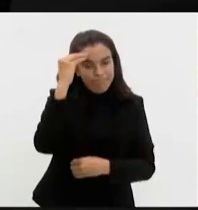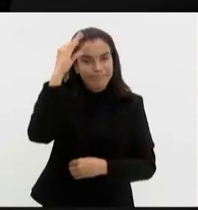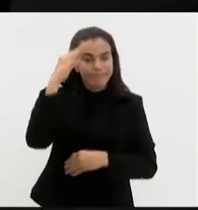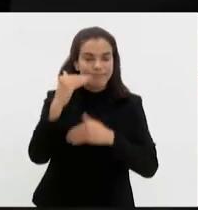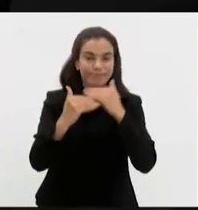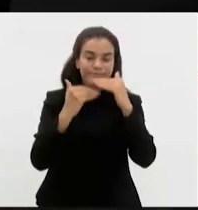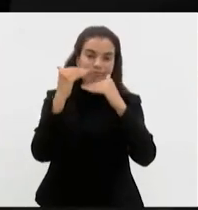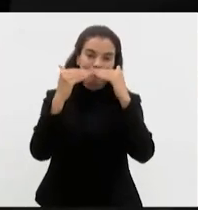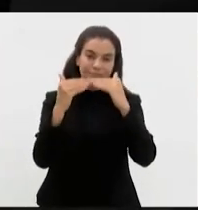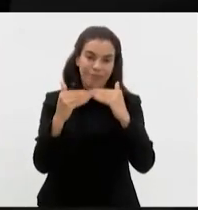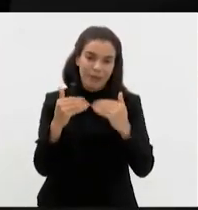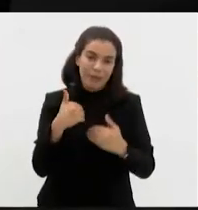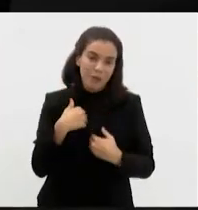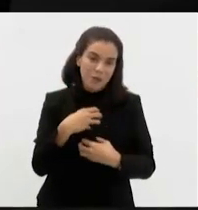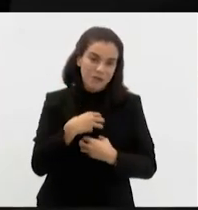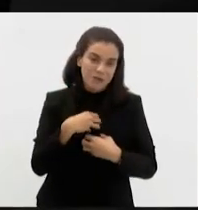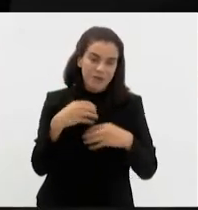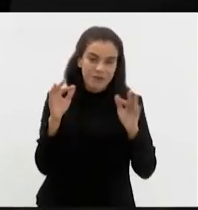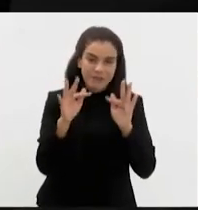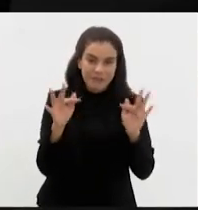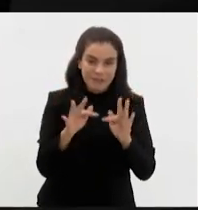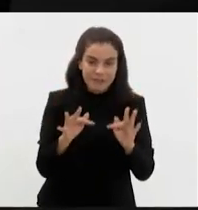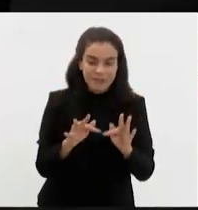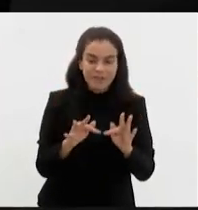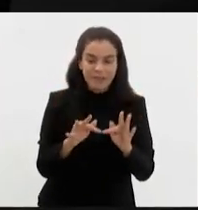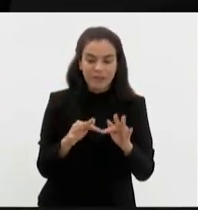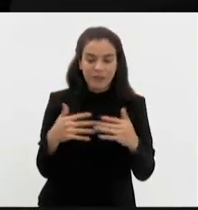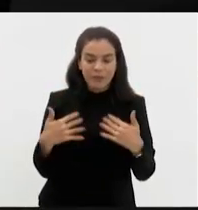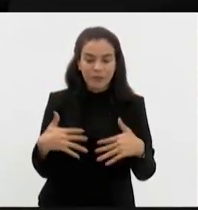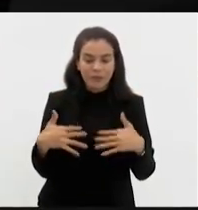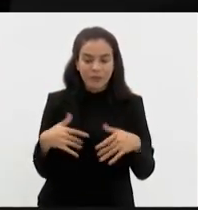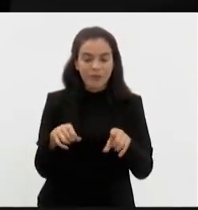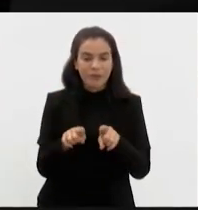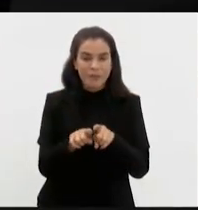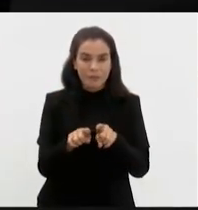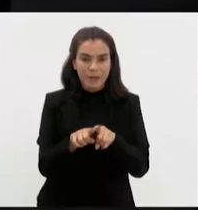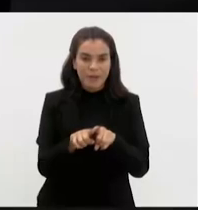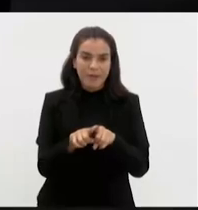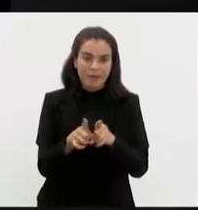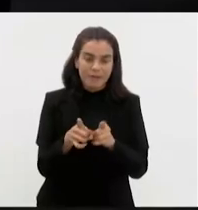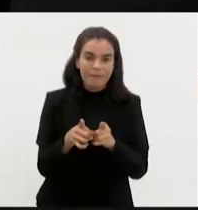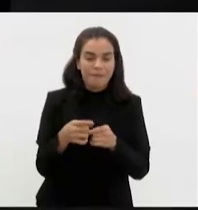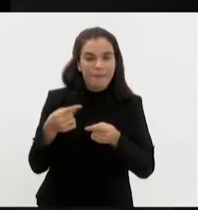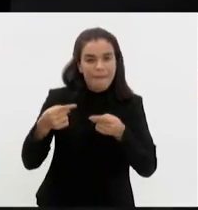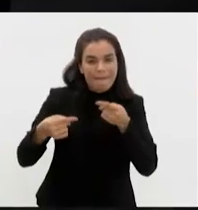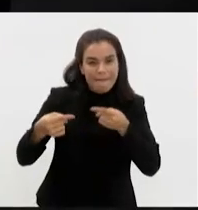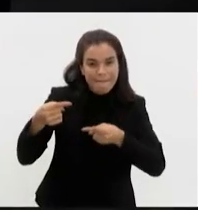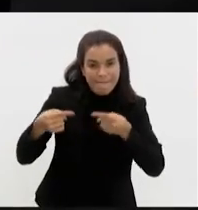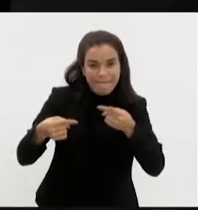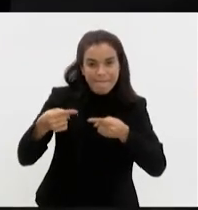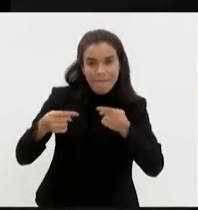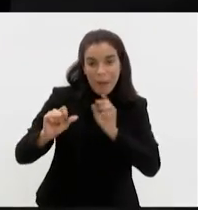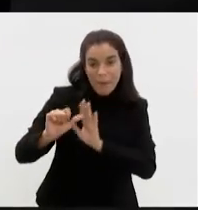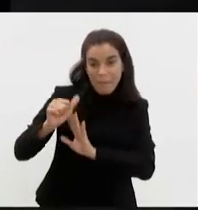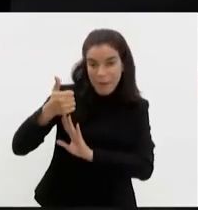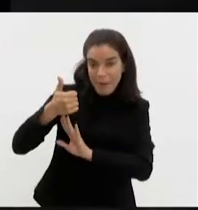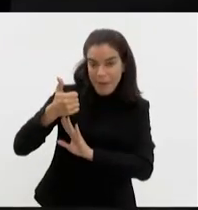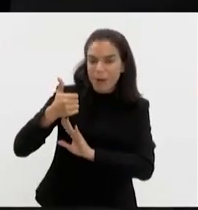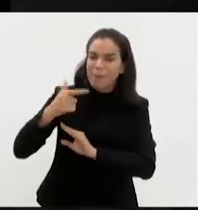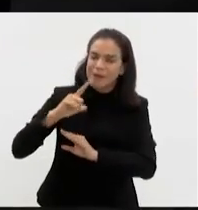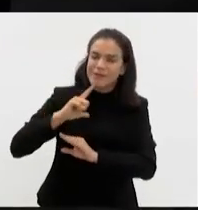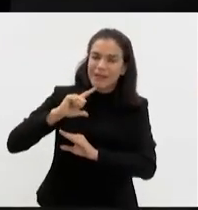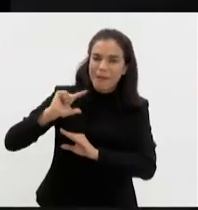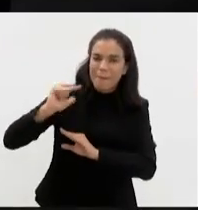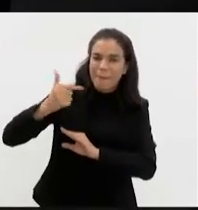é de uma felicidade enorme receber esse debate que seja o primeiro de muitos com a